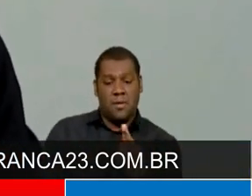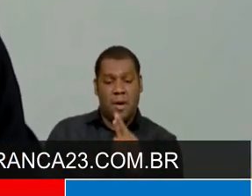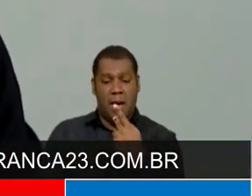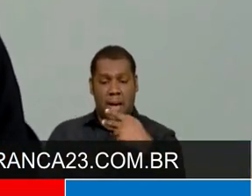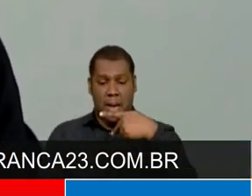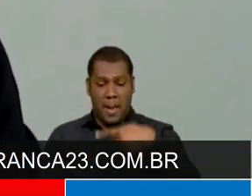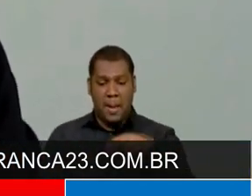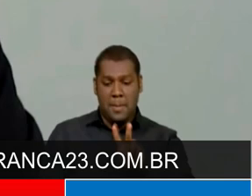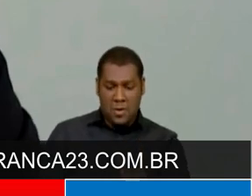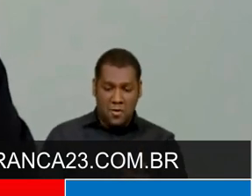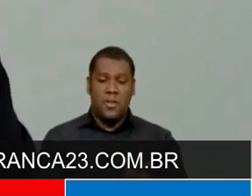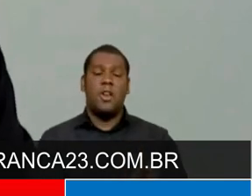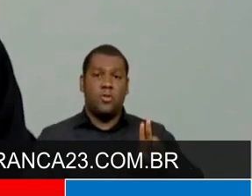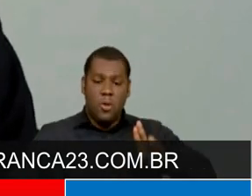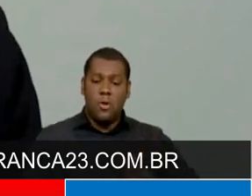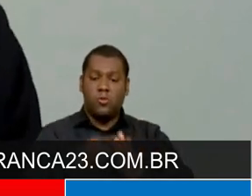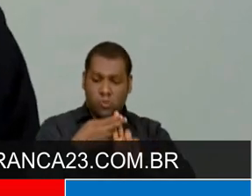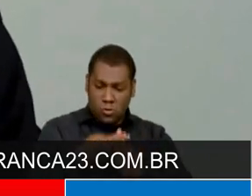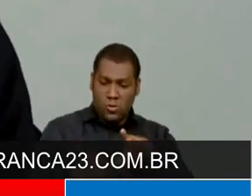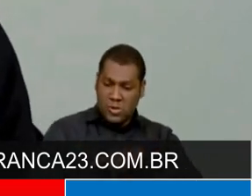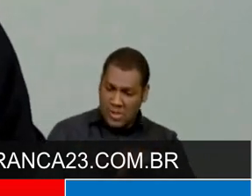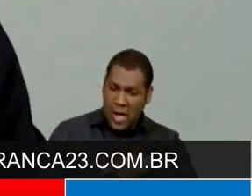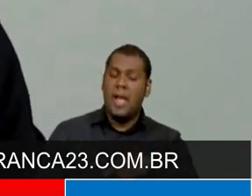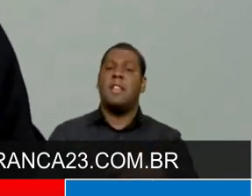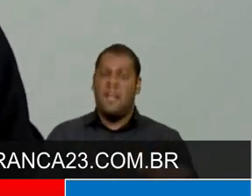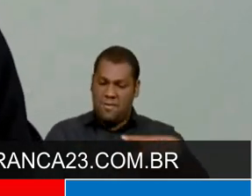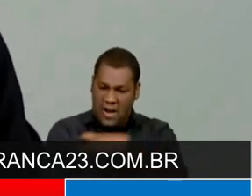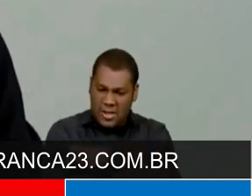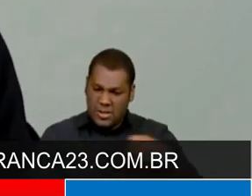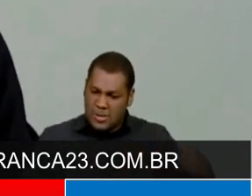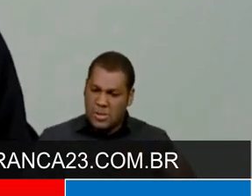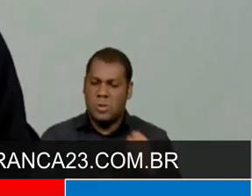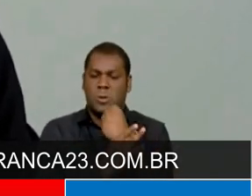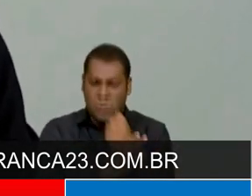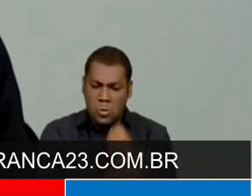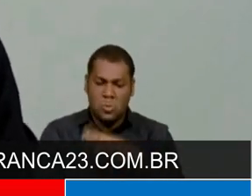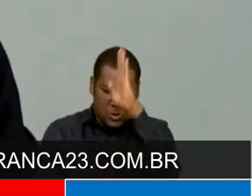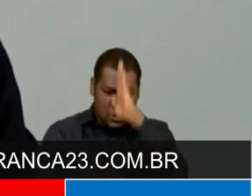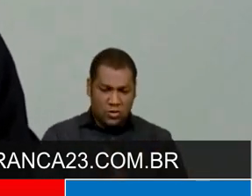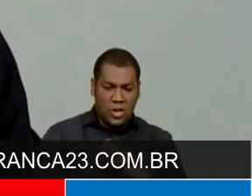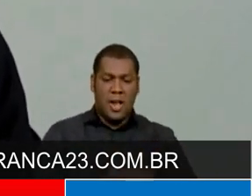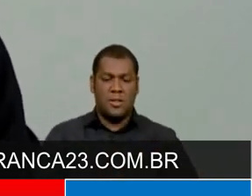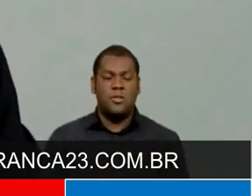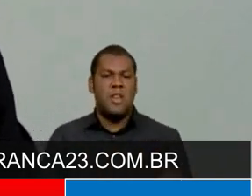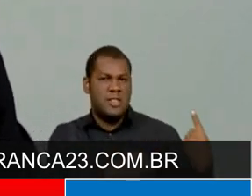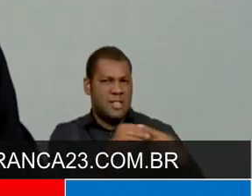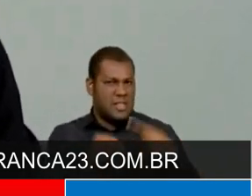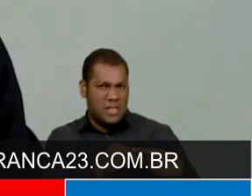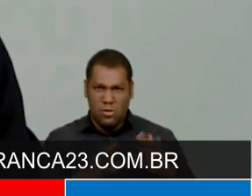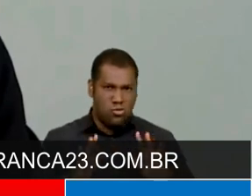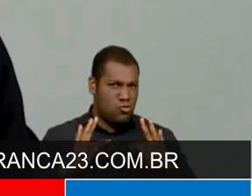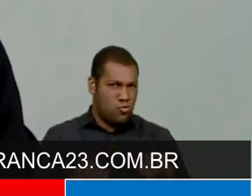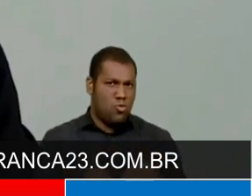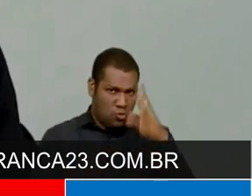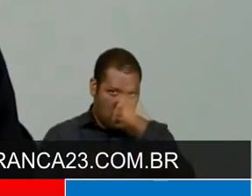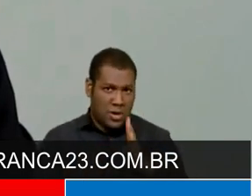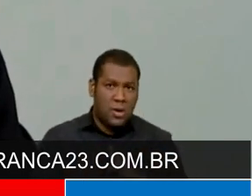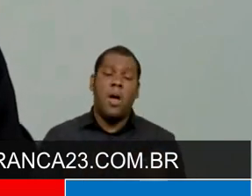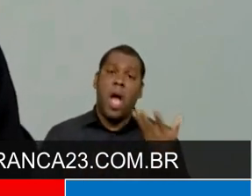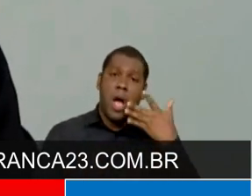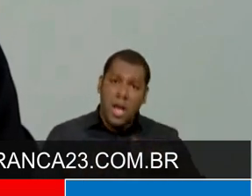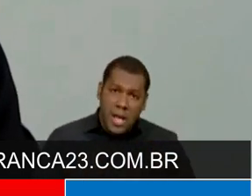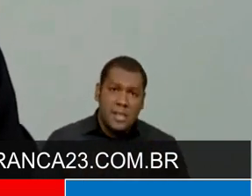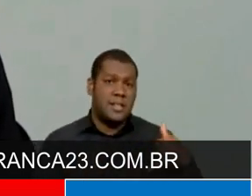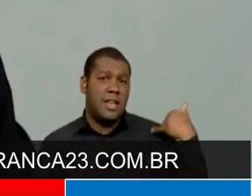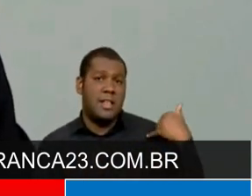ela é segura, ela é de graça, está em todos os postos, em todo o território nacional. Então, crianças e adolescentes de 9 a 14